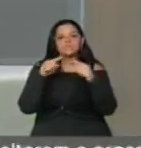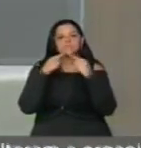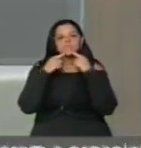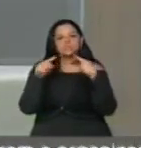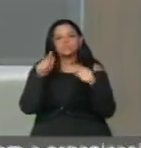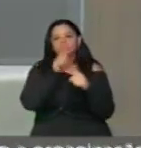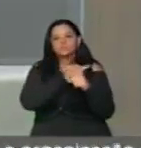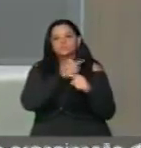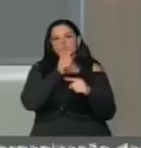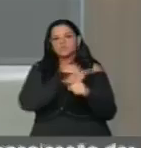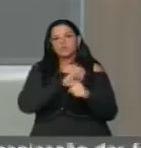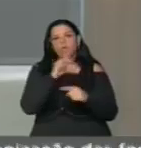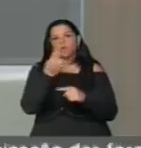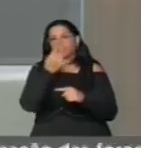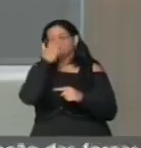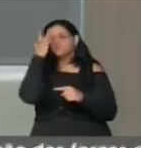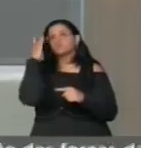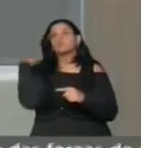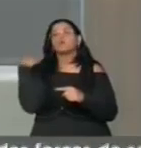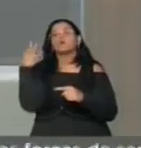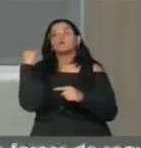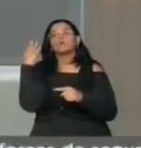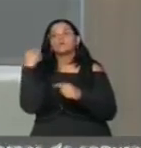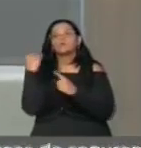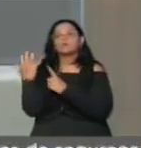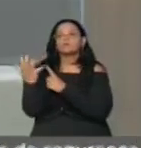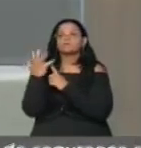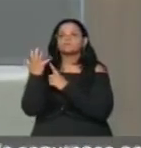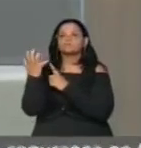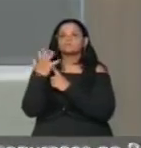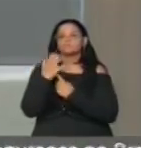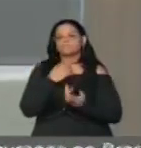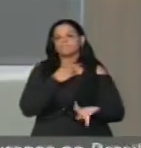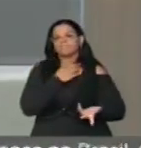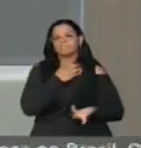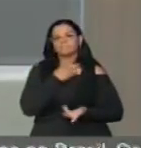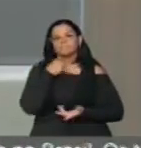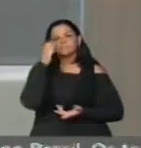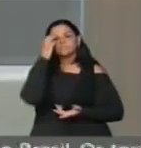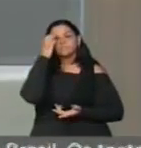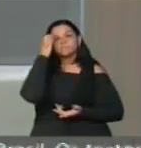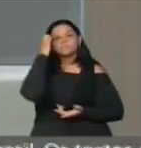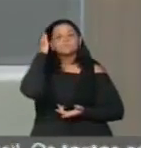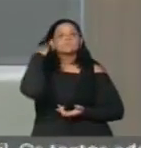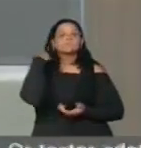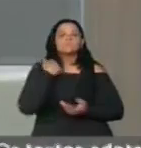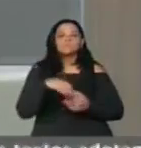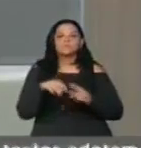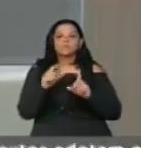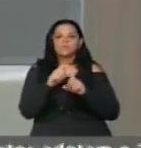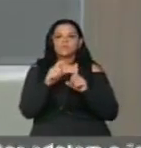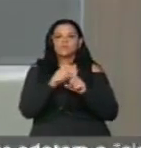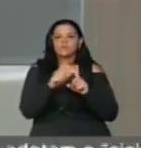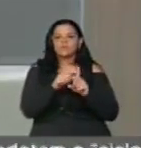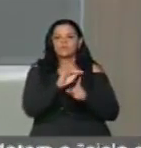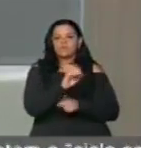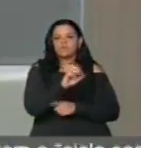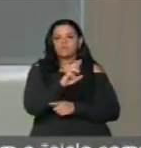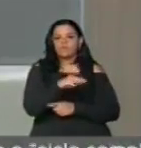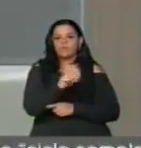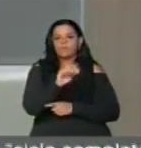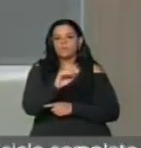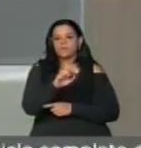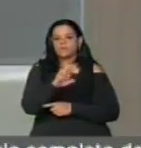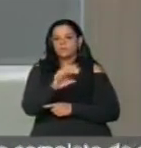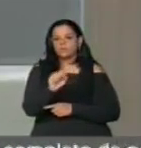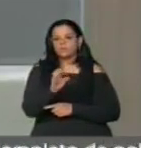Maria vai com as outras. Aliás, o termo formadores de opinião permite múltiplas